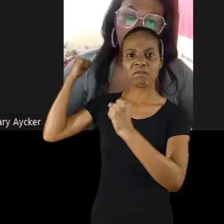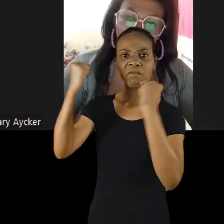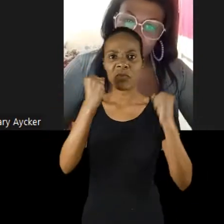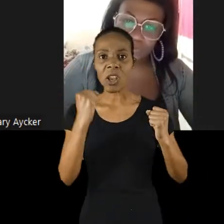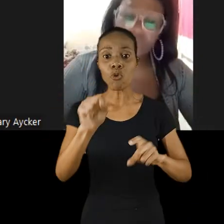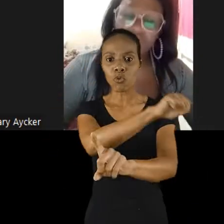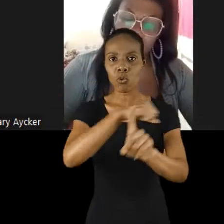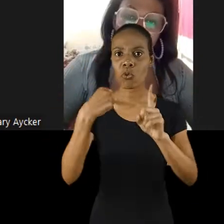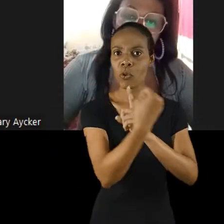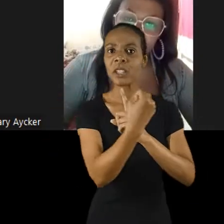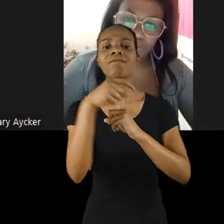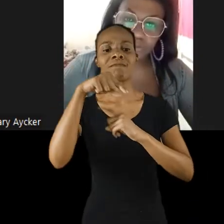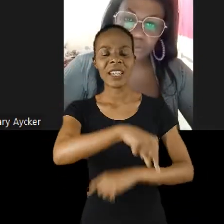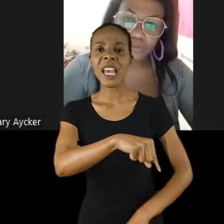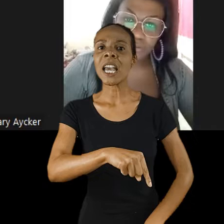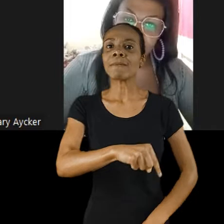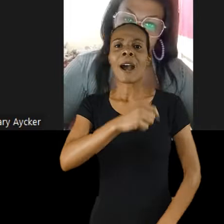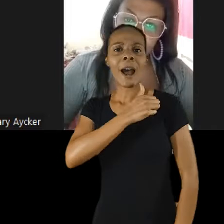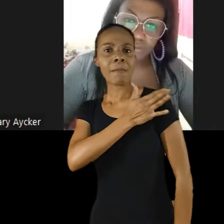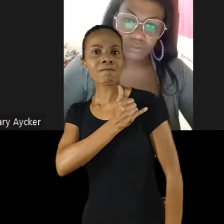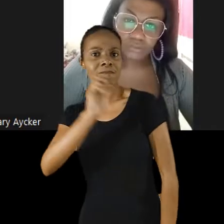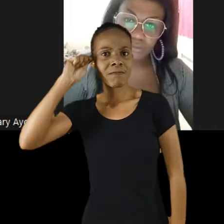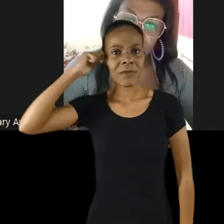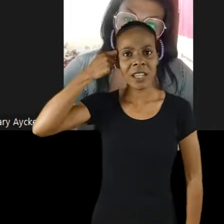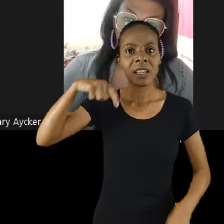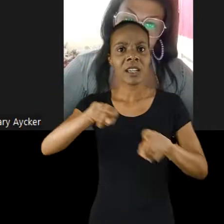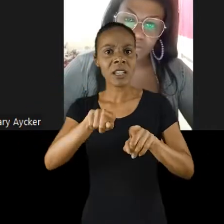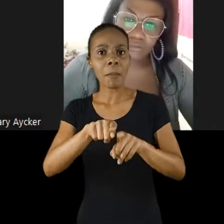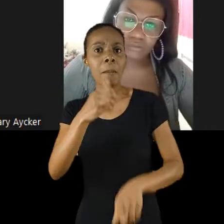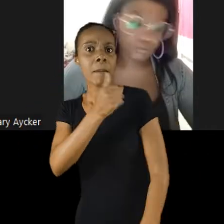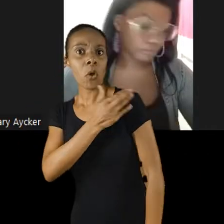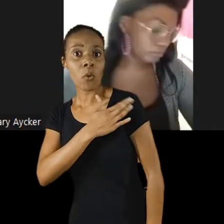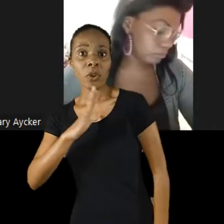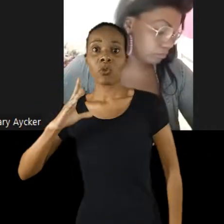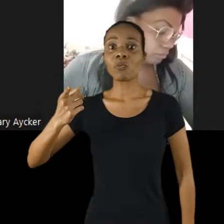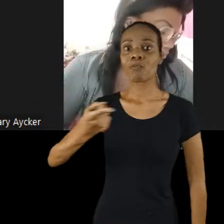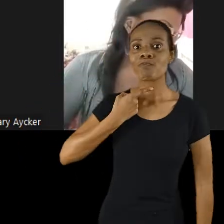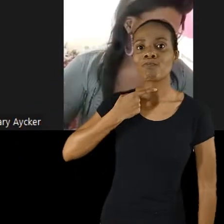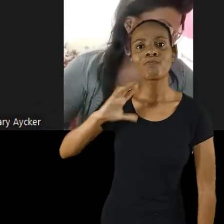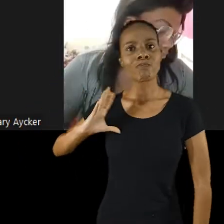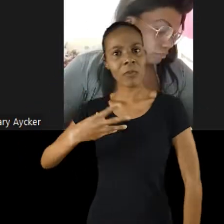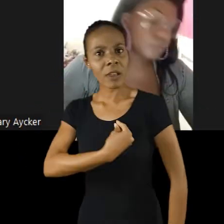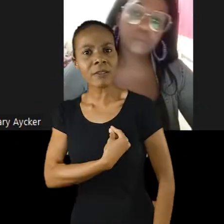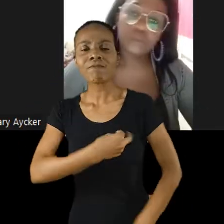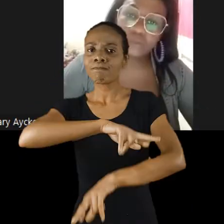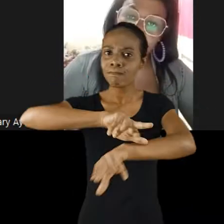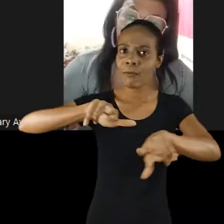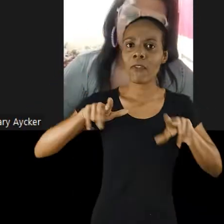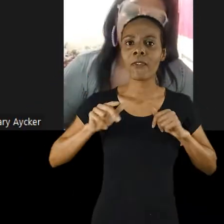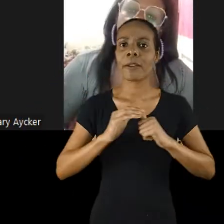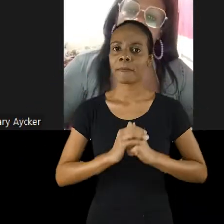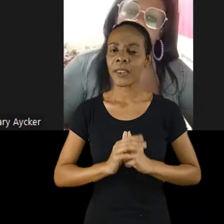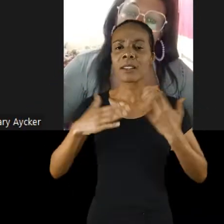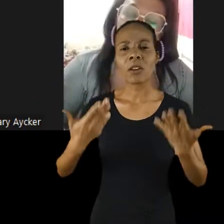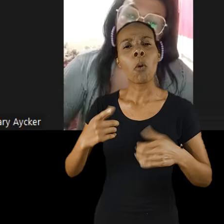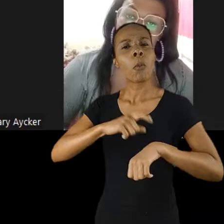transfóbico. Desde a Operação Tarântula, operação cuja matavam as minhas irmãs só por serem elas. Então, quando eu,